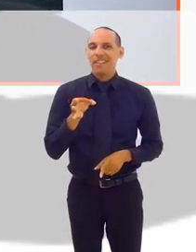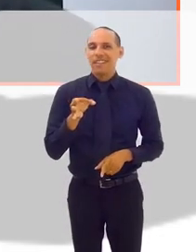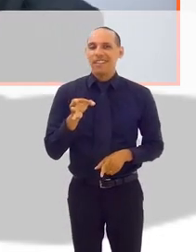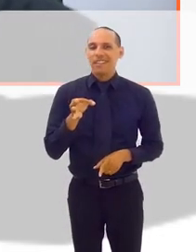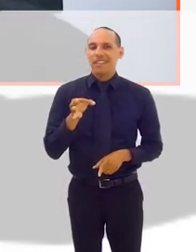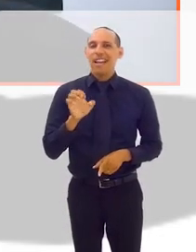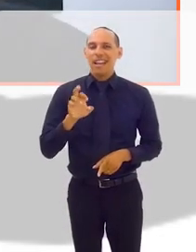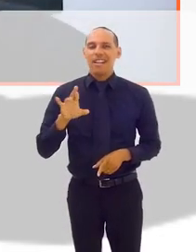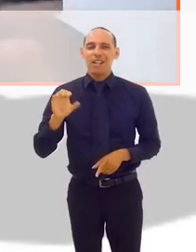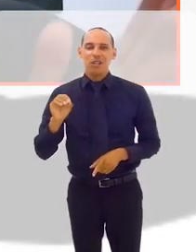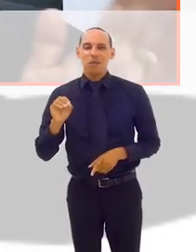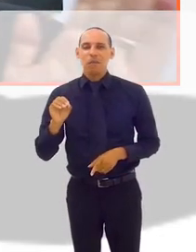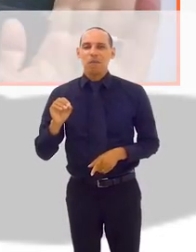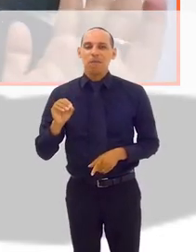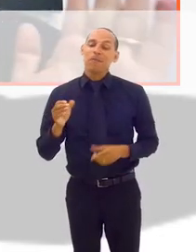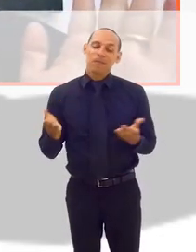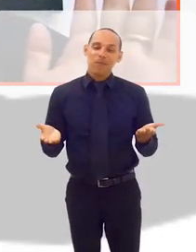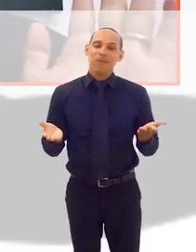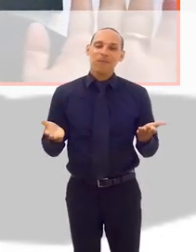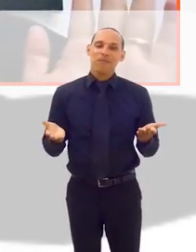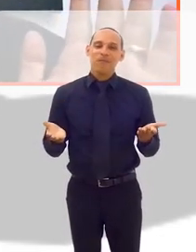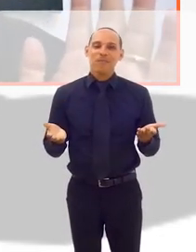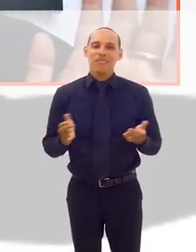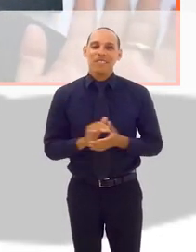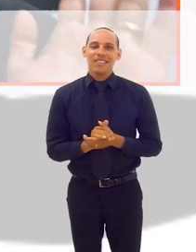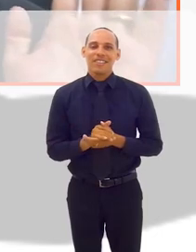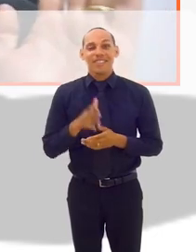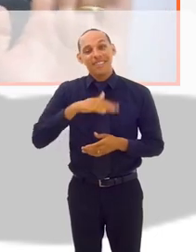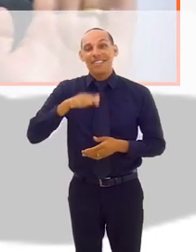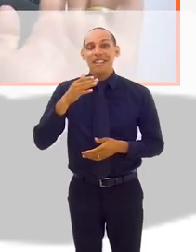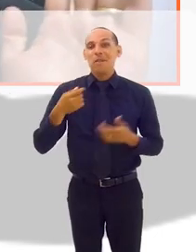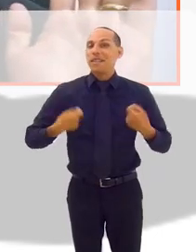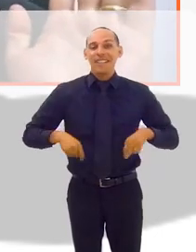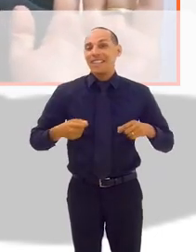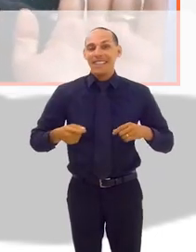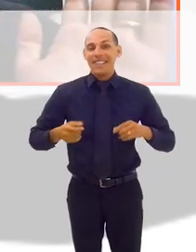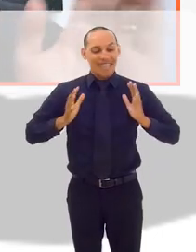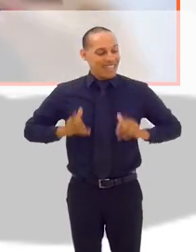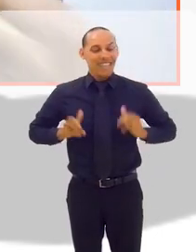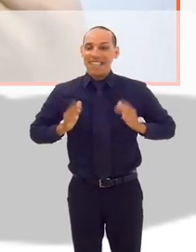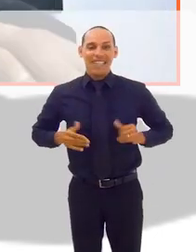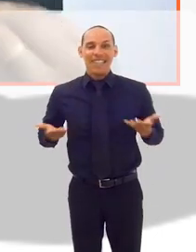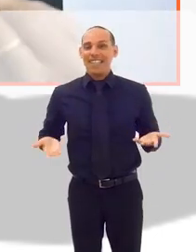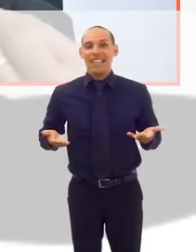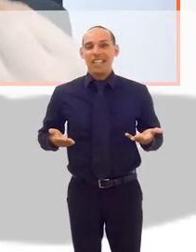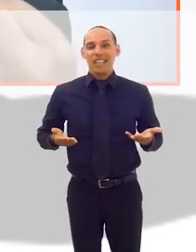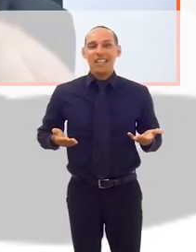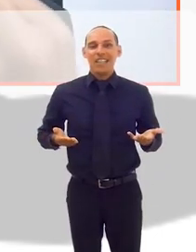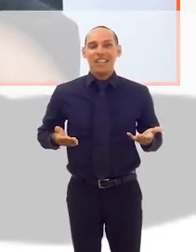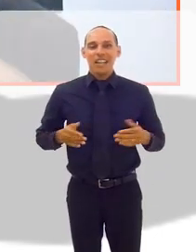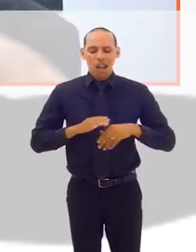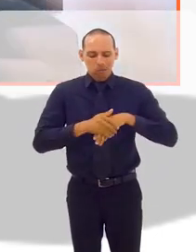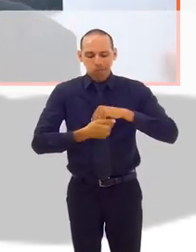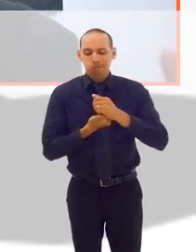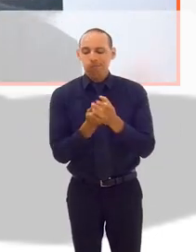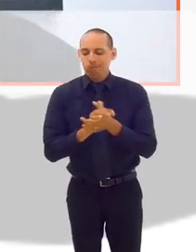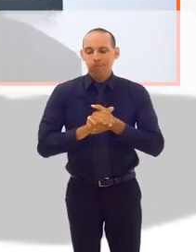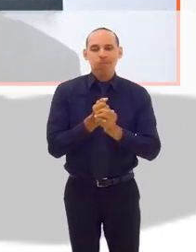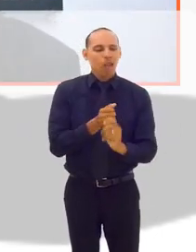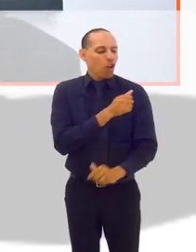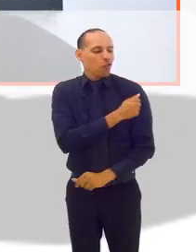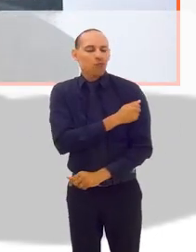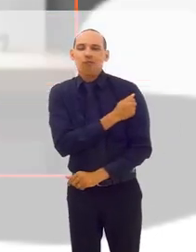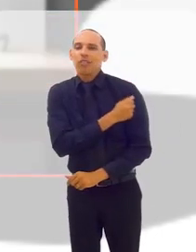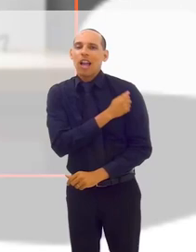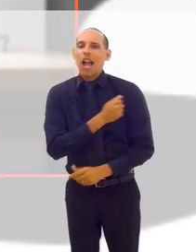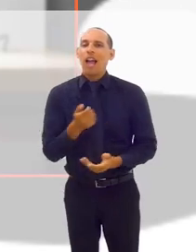né? O Érico, e eu claro isso, né? Você precisa se limpar, cara. Você precisa ter a higiene. Lavar assim, a mão, cara.